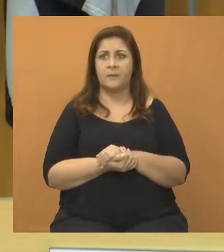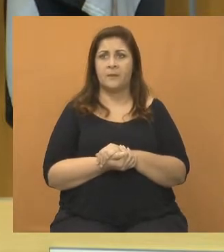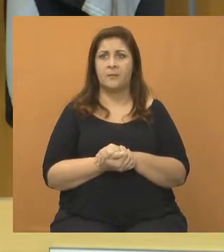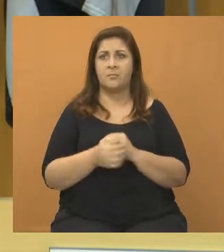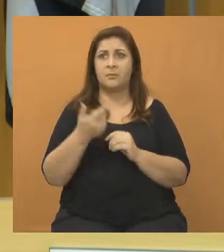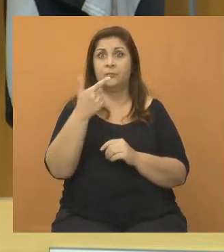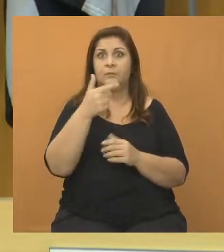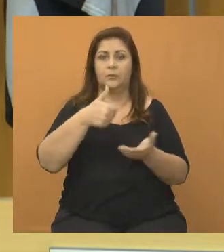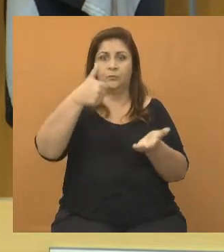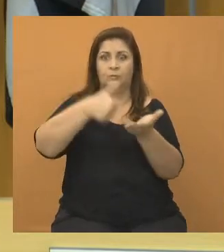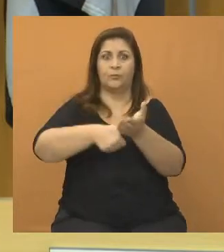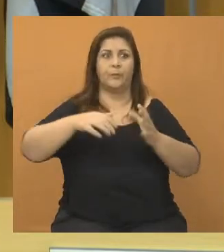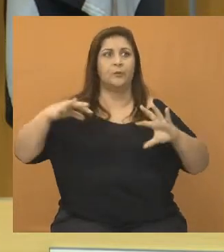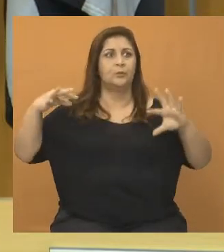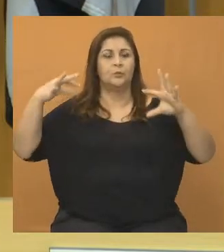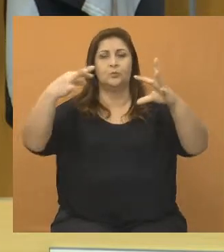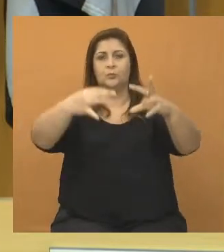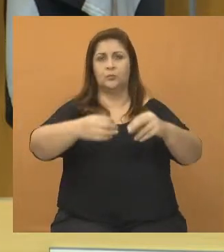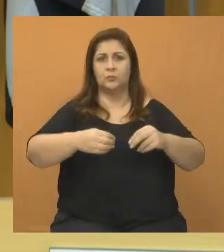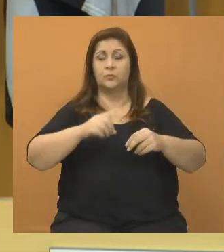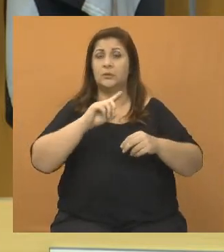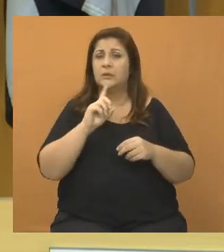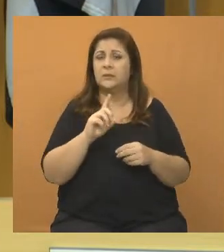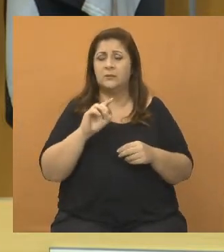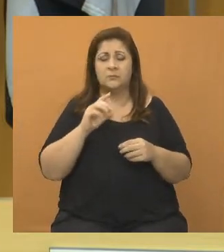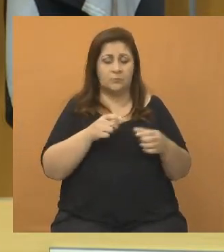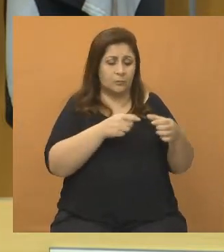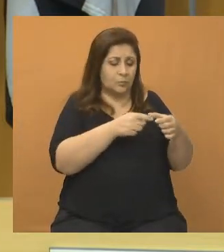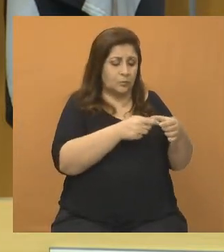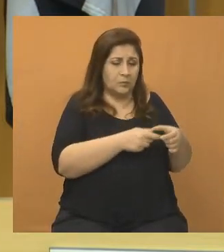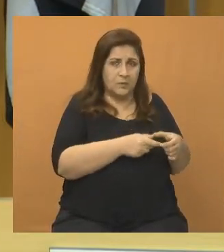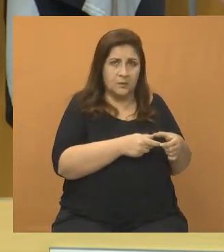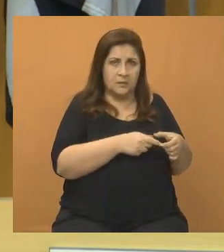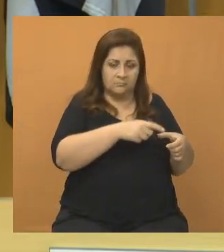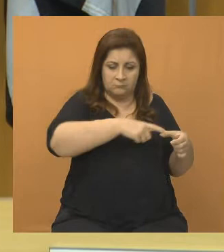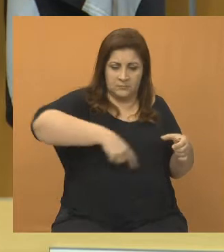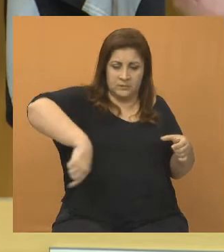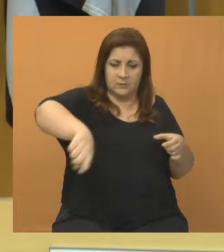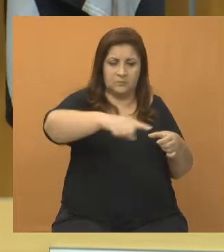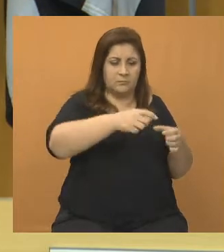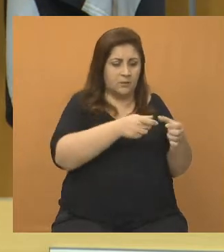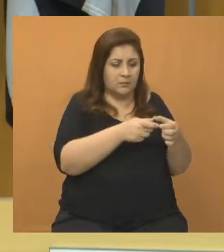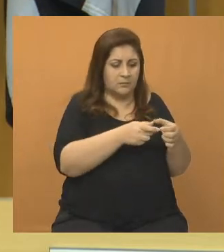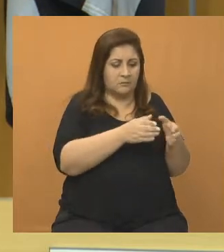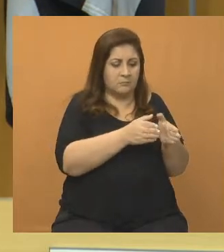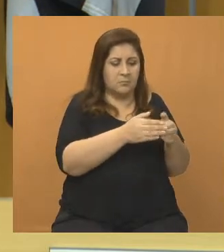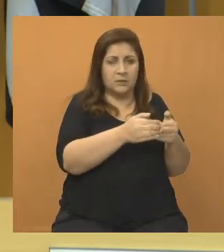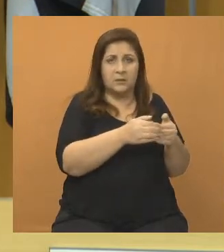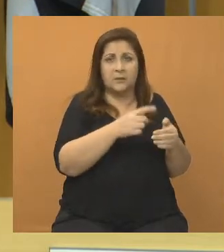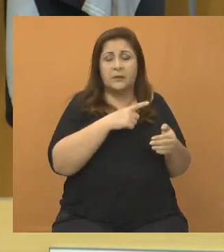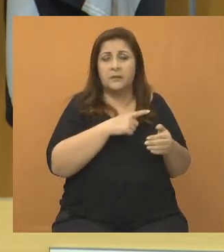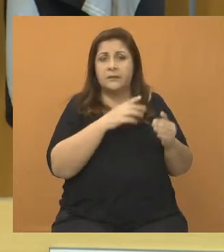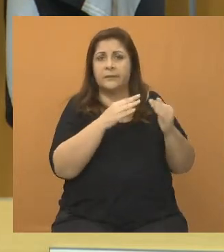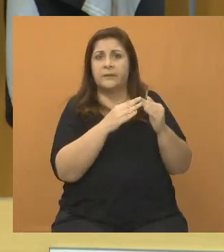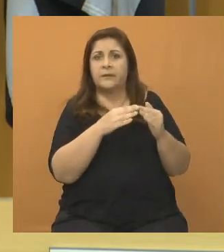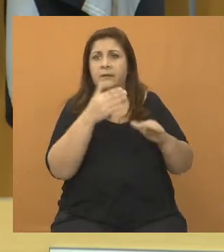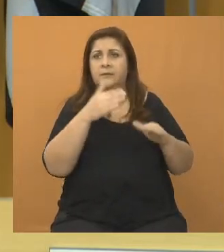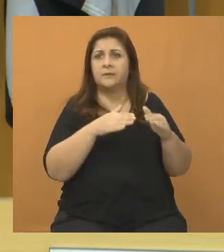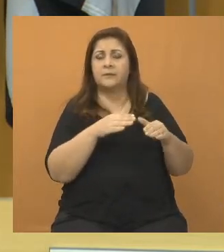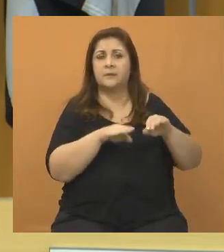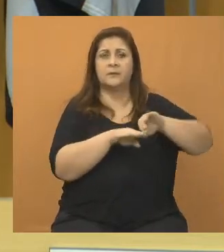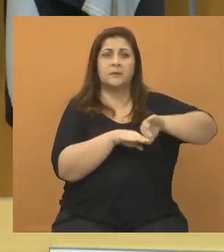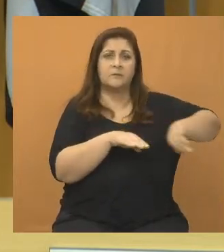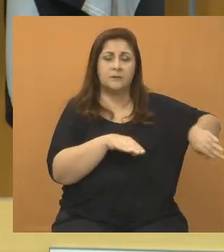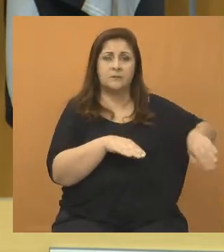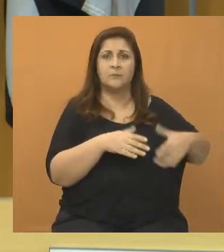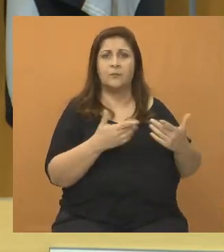ter regularização no bairro inteiro. Né? São trechos onde, aqui no Jardim Paraíba, algumas casas, né, tiveram que ser retiradas,